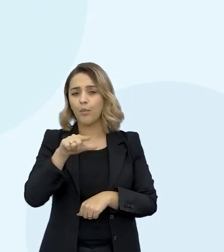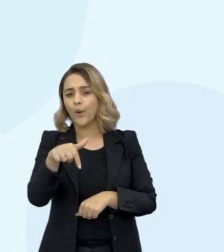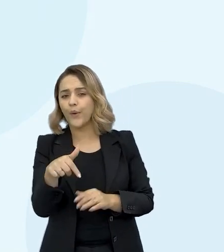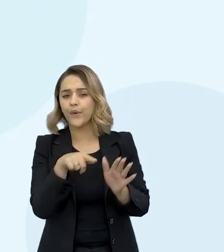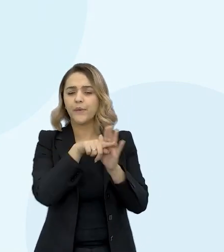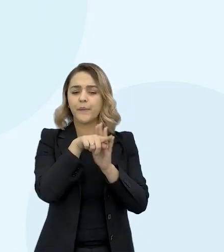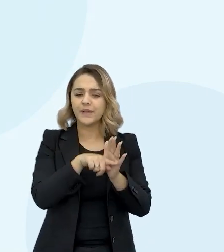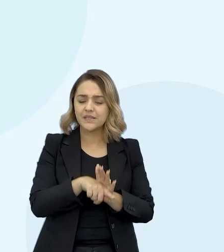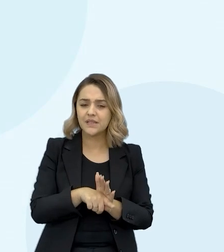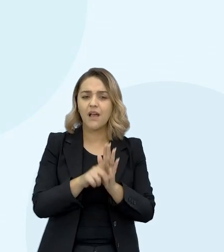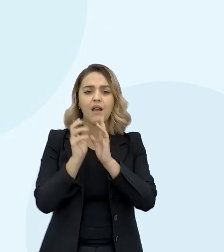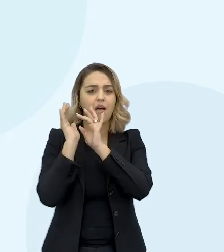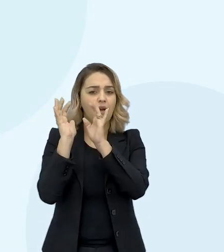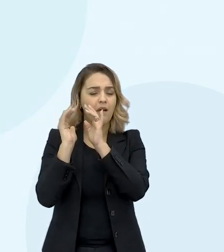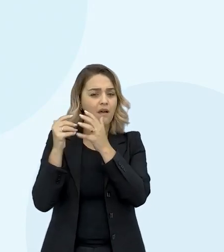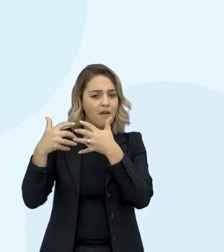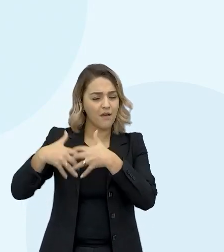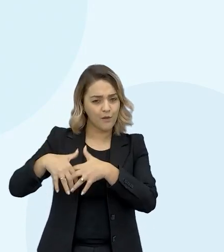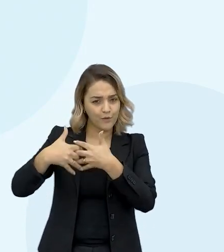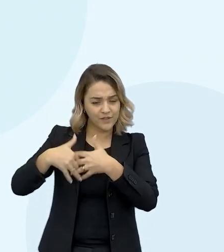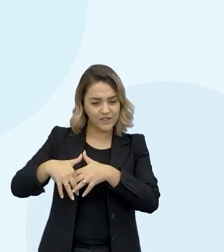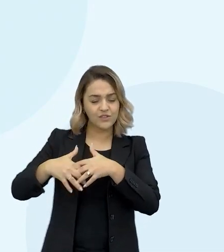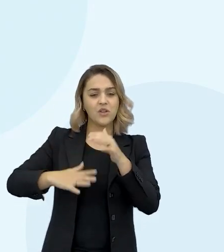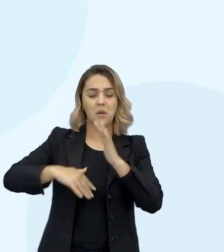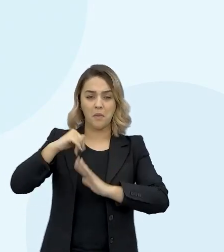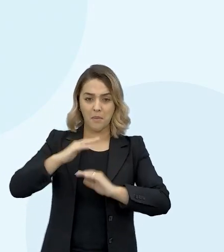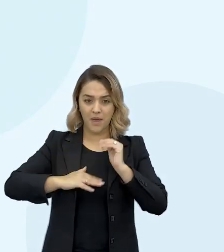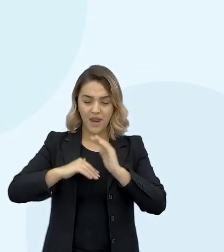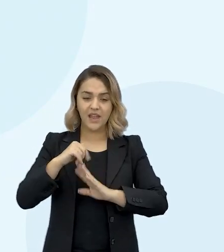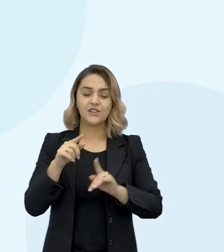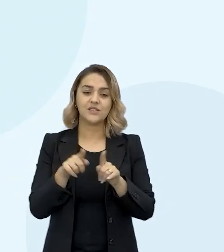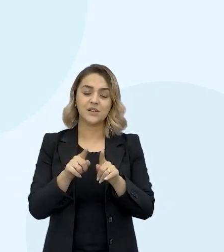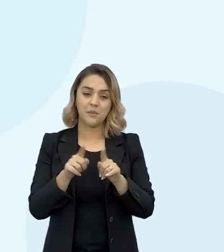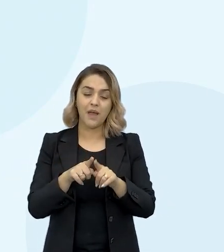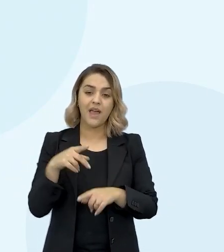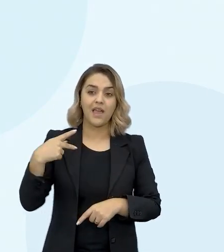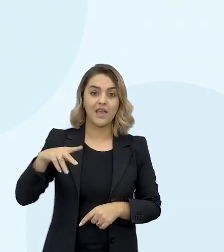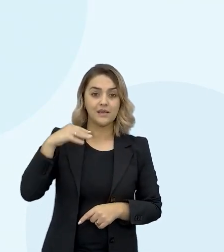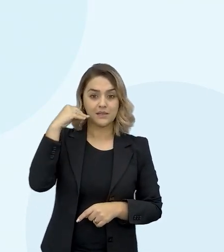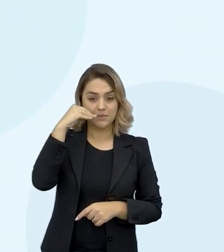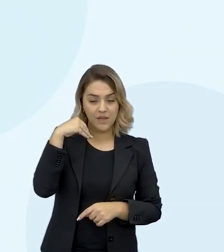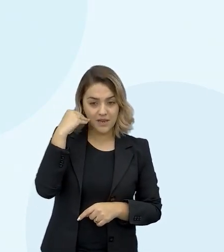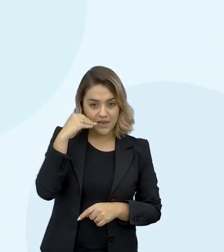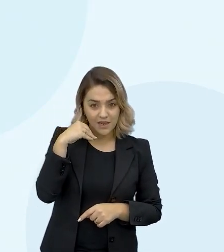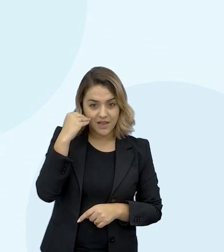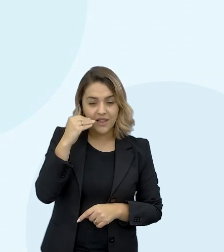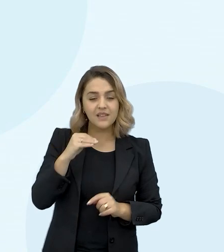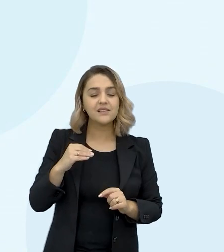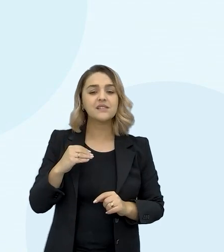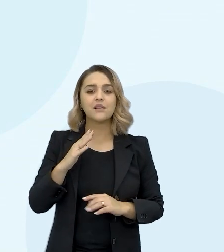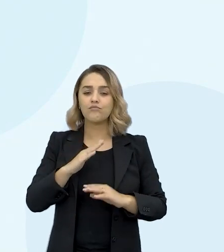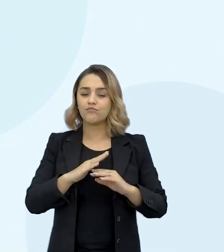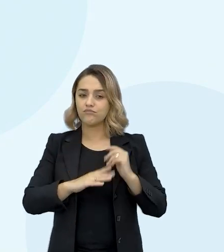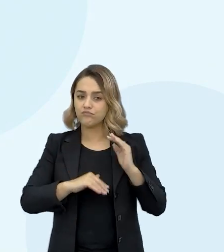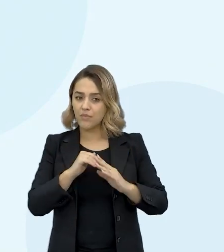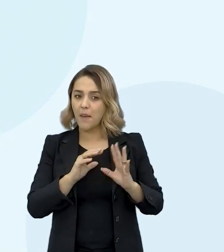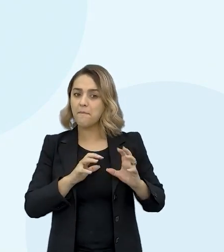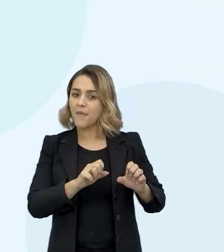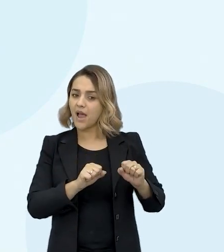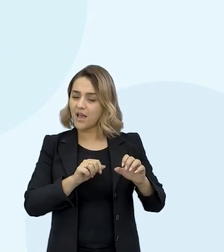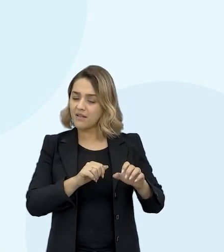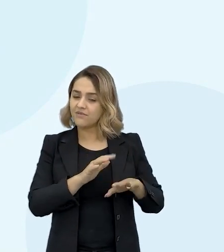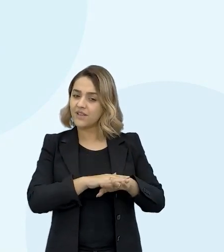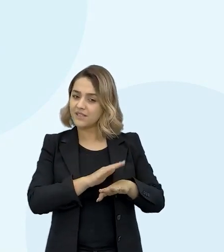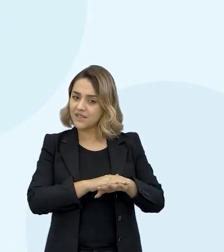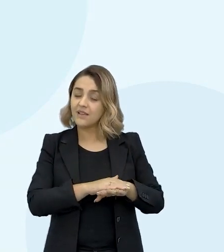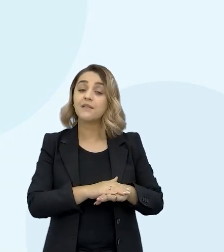pesquisar e ele vai refletir sobre a prática, vai fazer a experimentação, que é a mão na massa, vai criar,